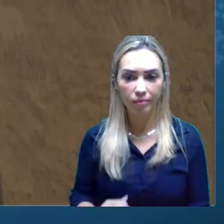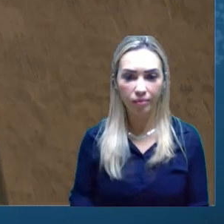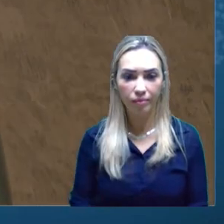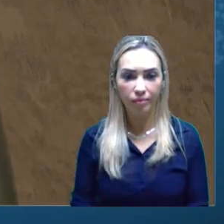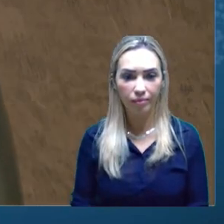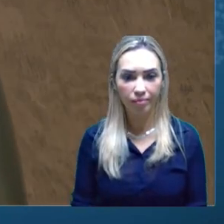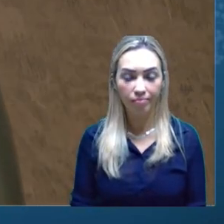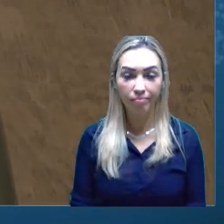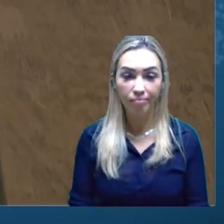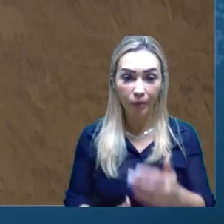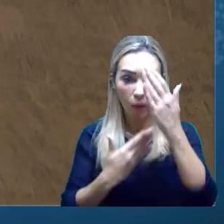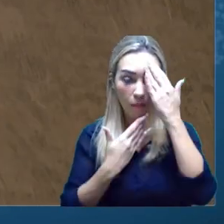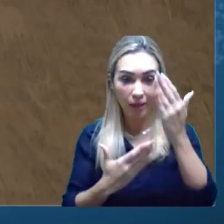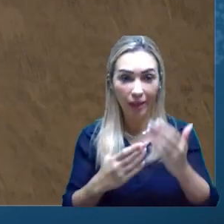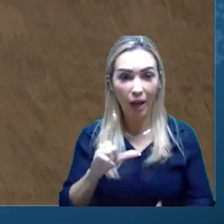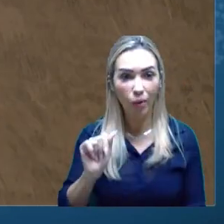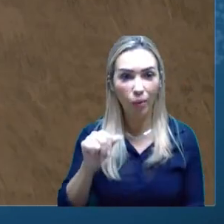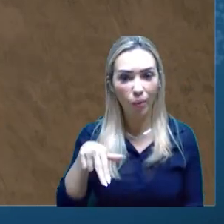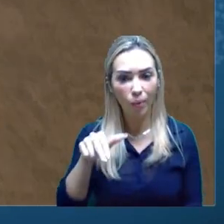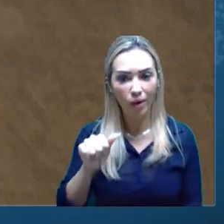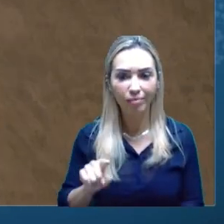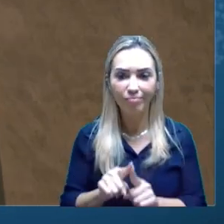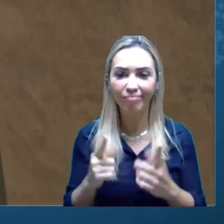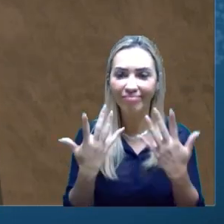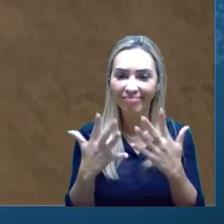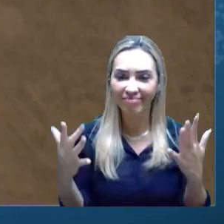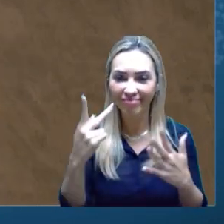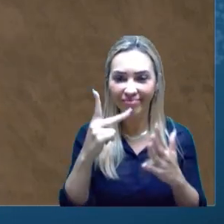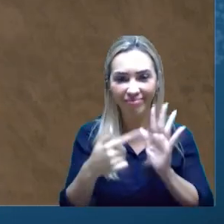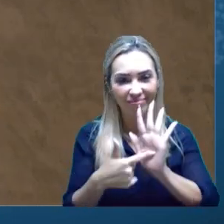Obrigada, Luana, e parabéns pela sua apresentação. Muito obrigada.